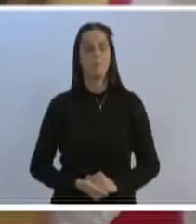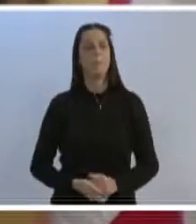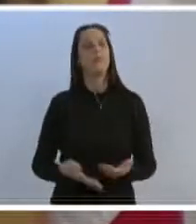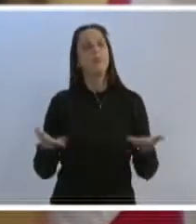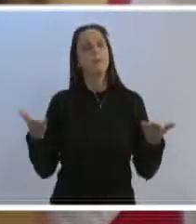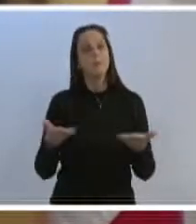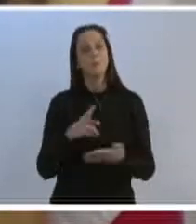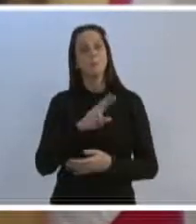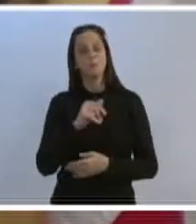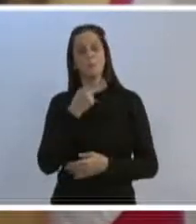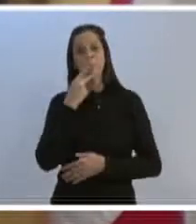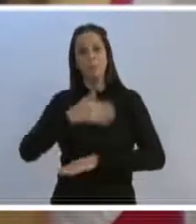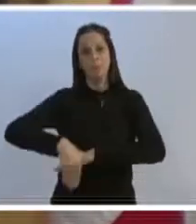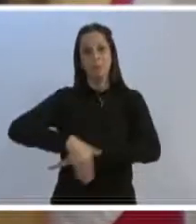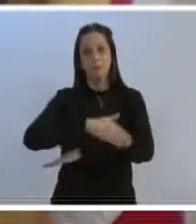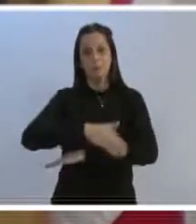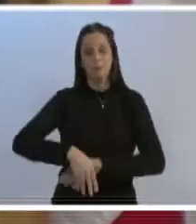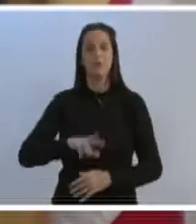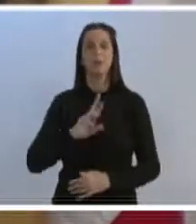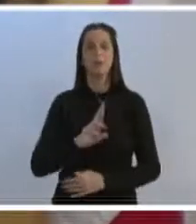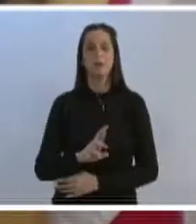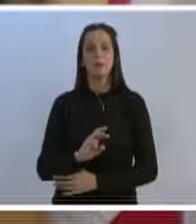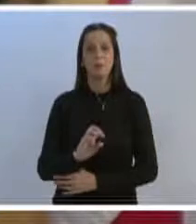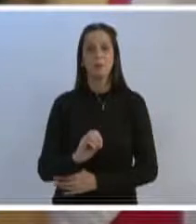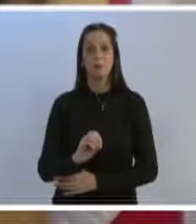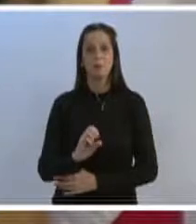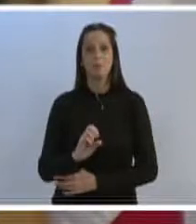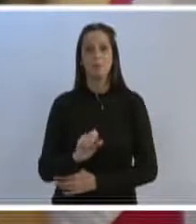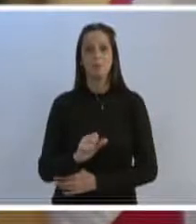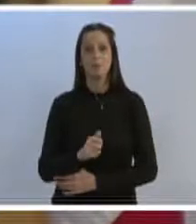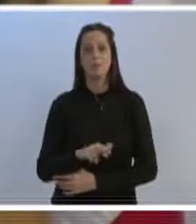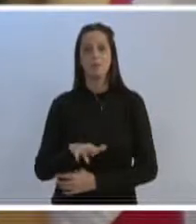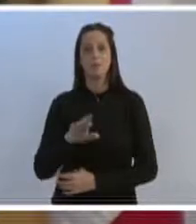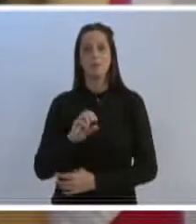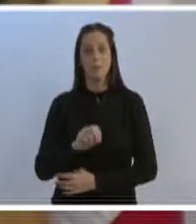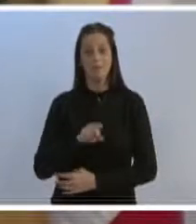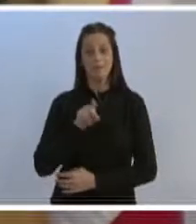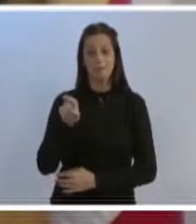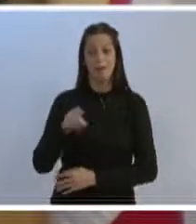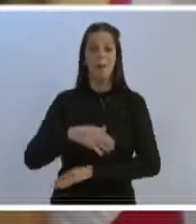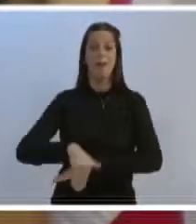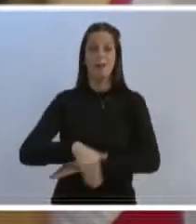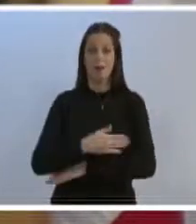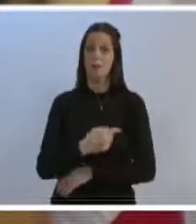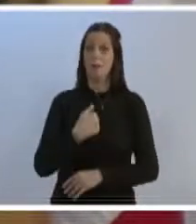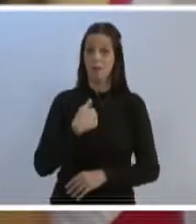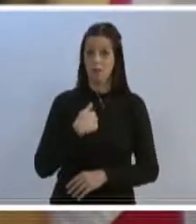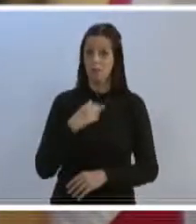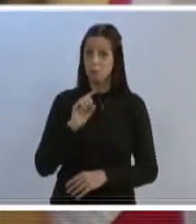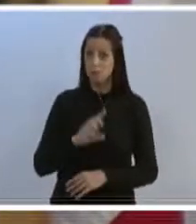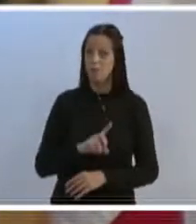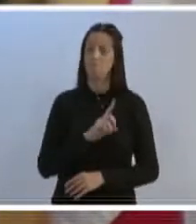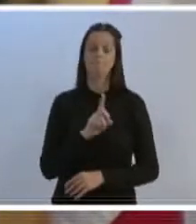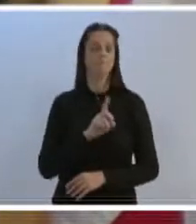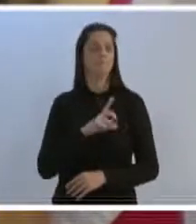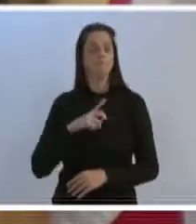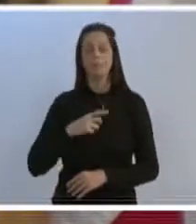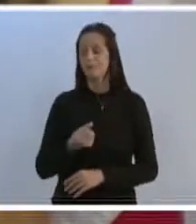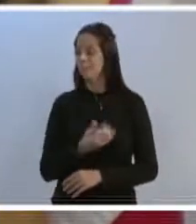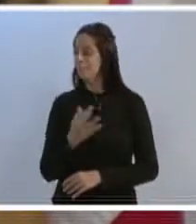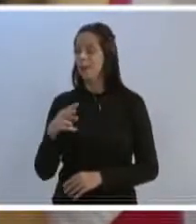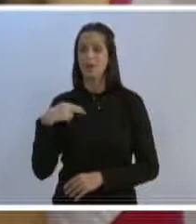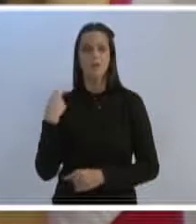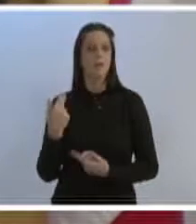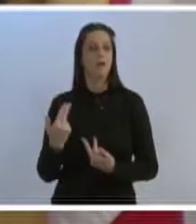rosário uma das das ruas em que não só eu demais vereadores tiveram ali presente reivindicando